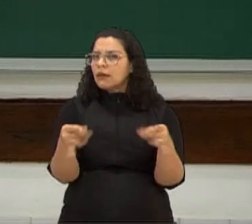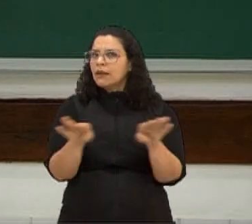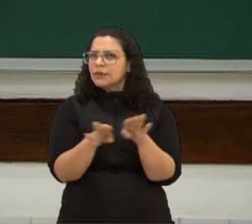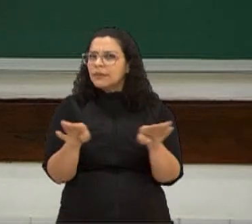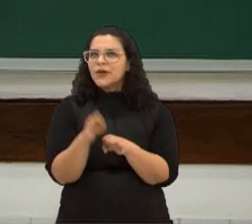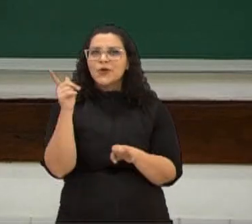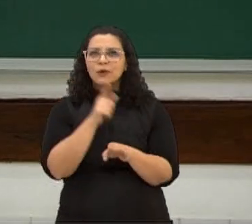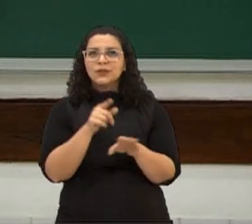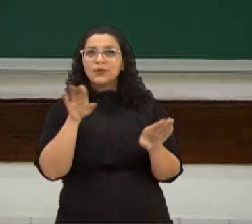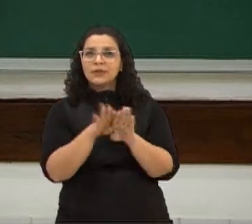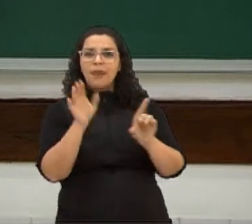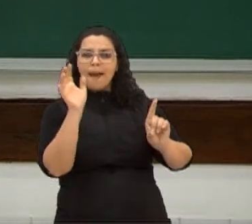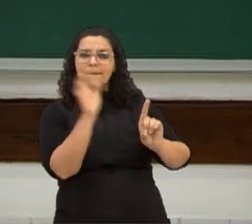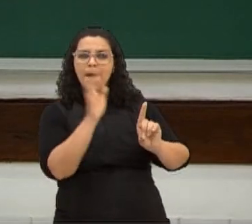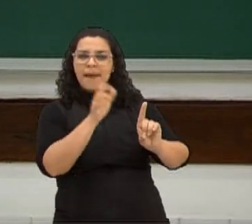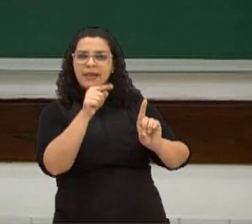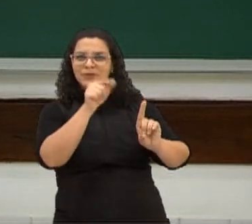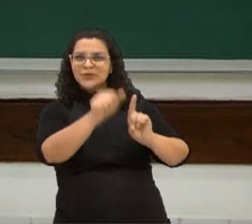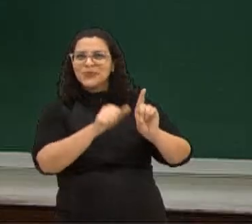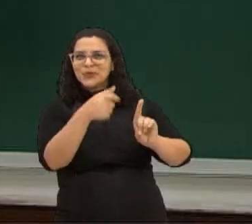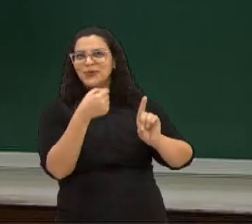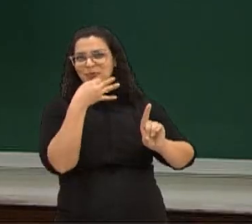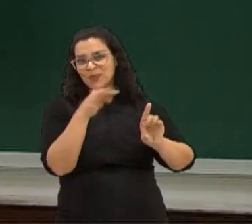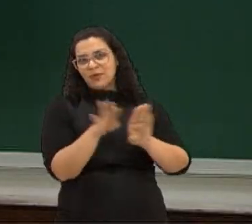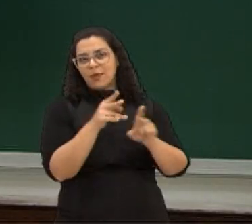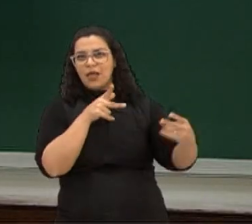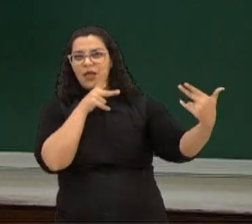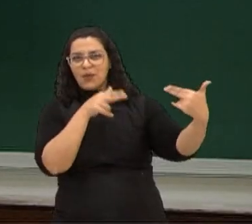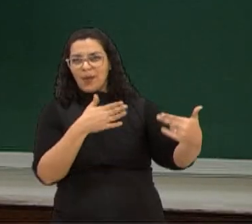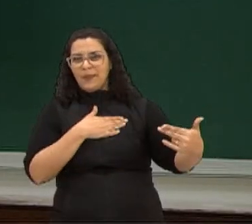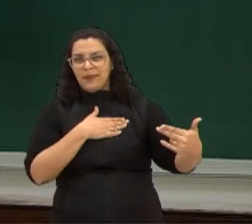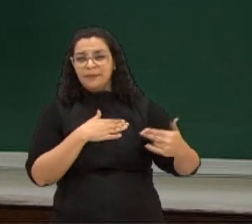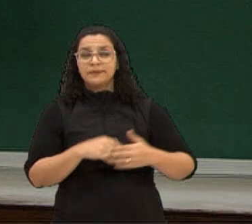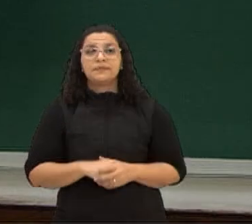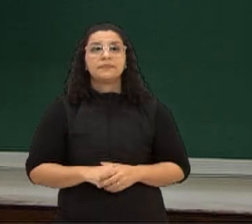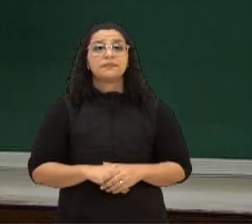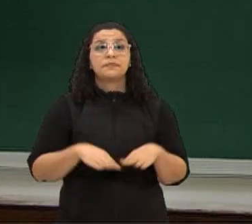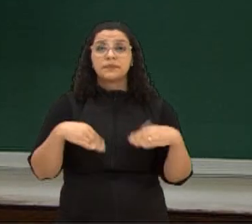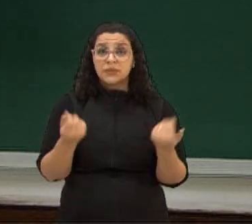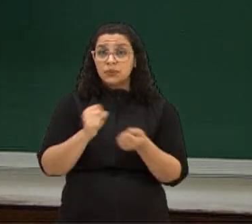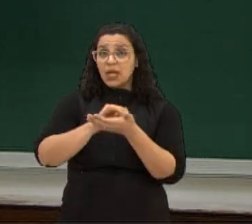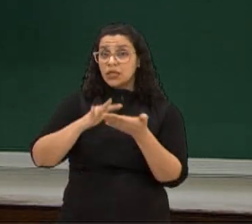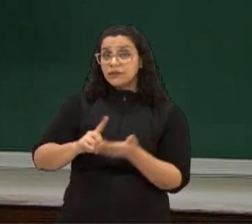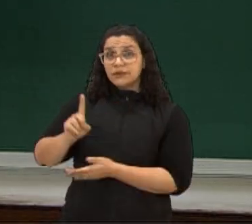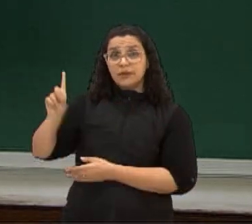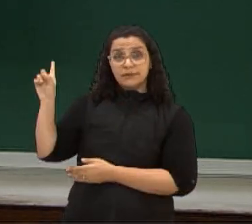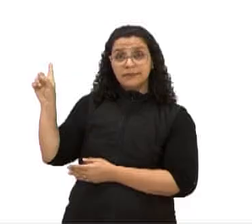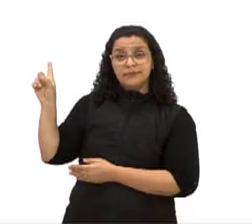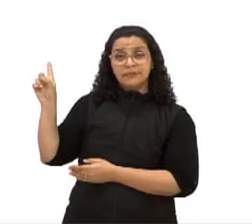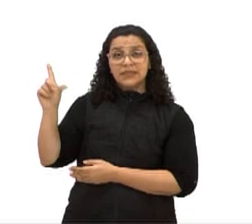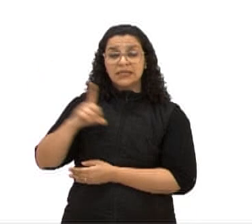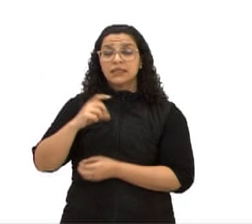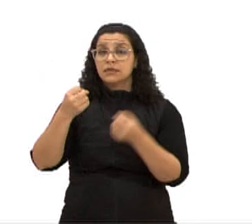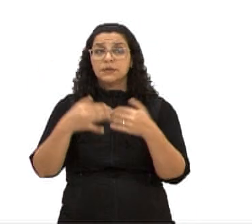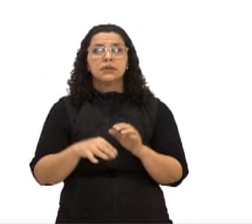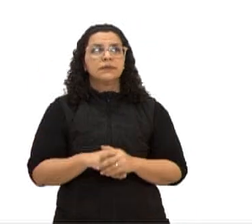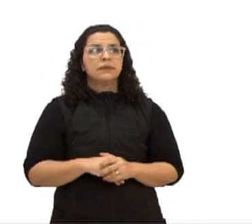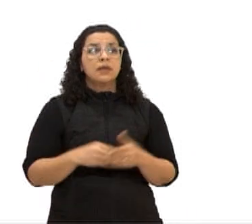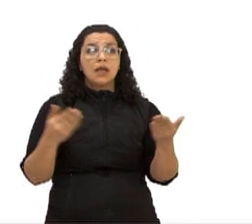vezes, convencer as pessoas daquilo que a gente pensa. E nós temos uma atividade que